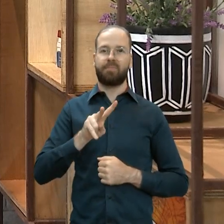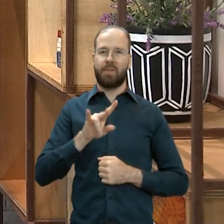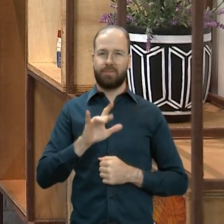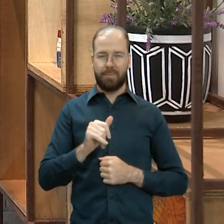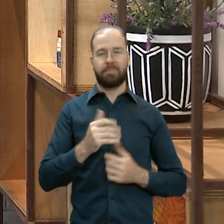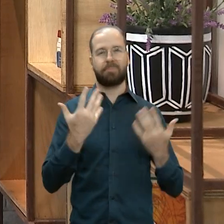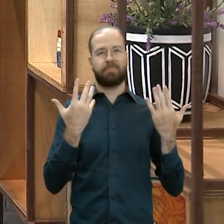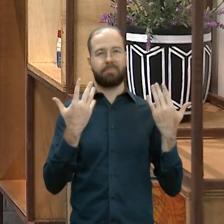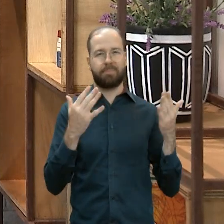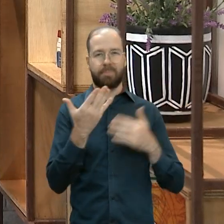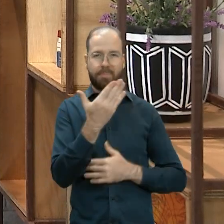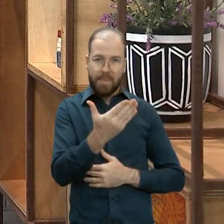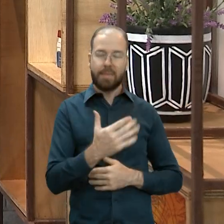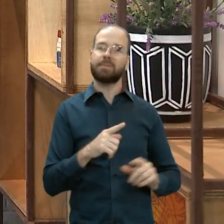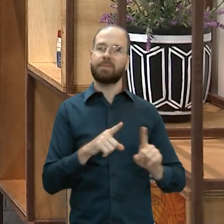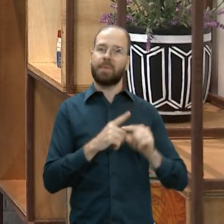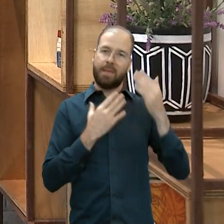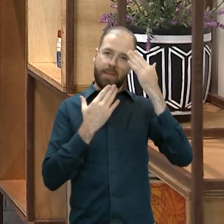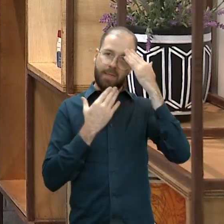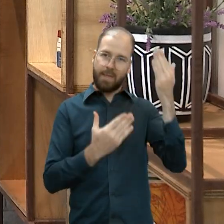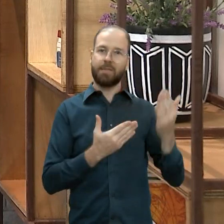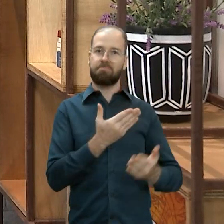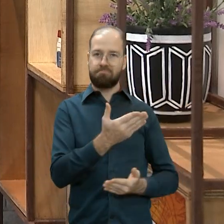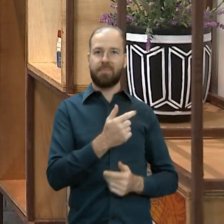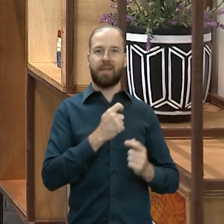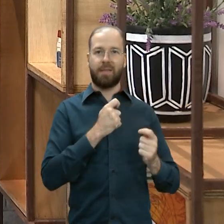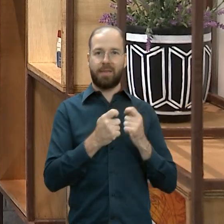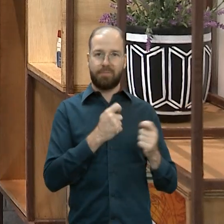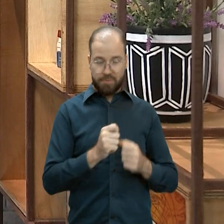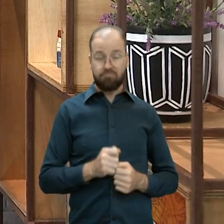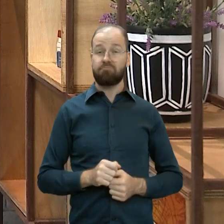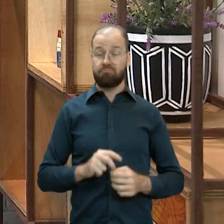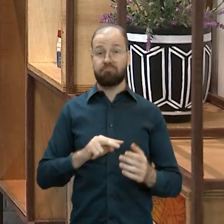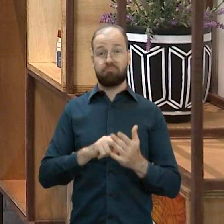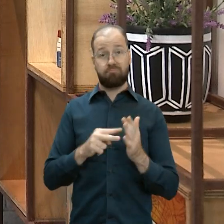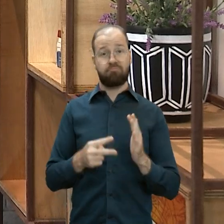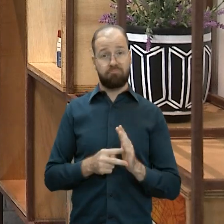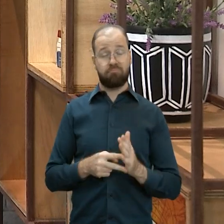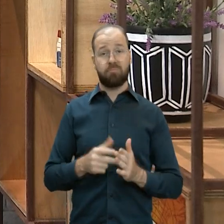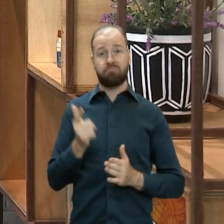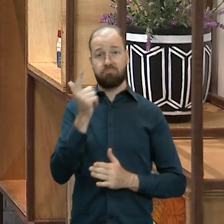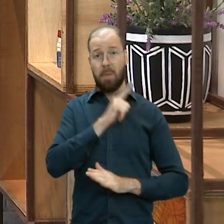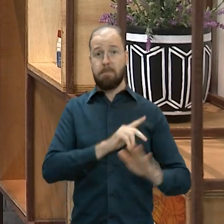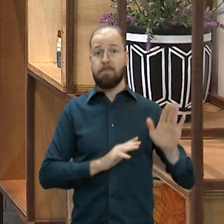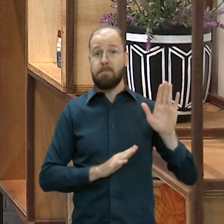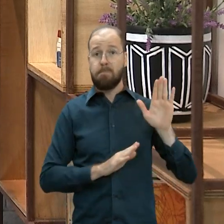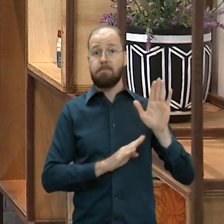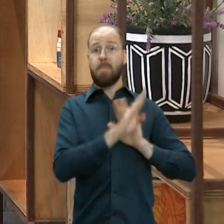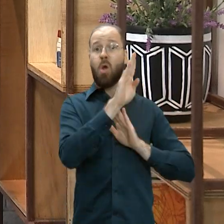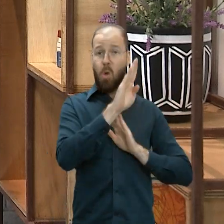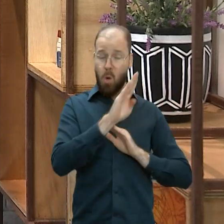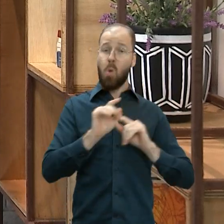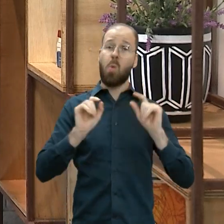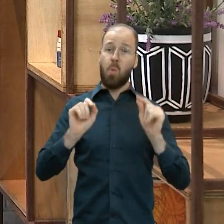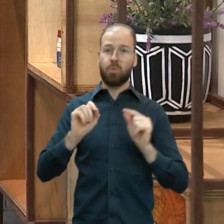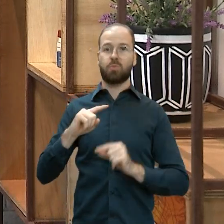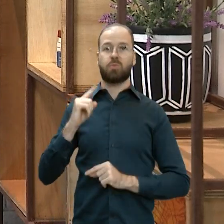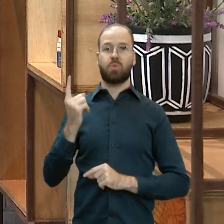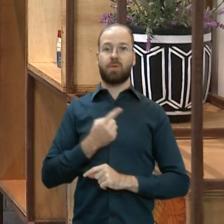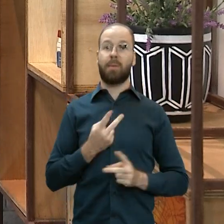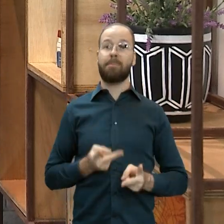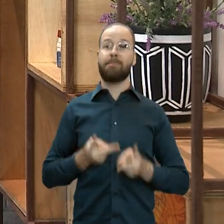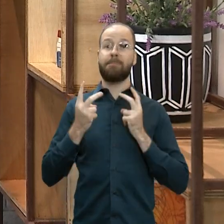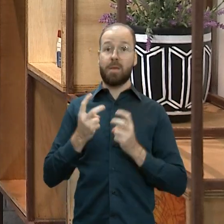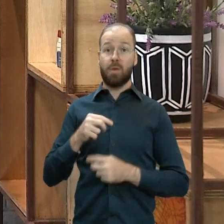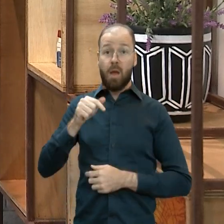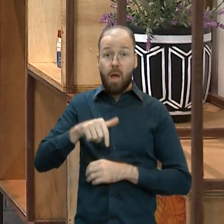entrevista e dizer que assim, é mais um passo, inclusive, né, a gente percebendo realmente a internacionalização